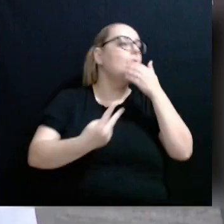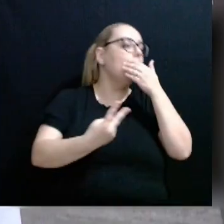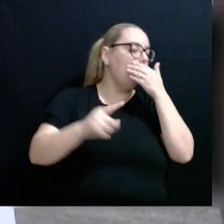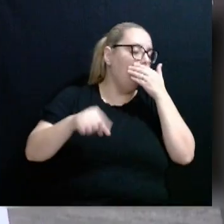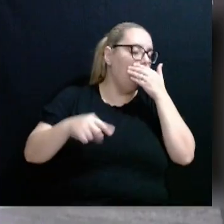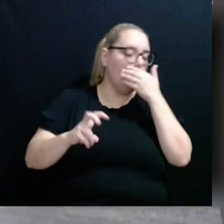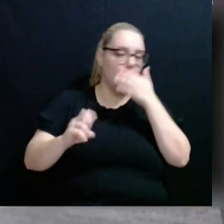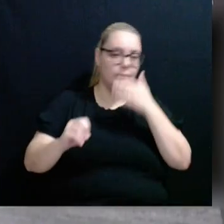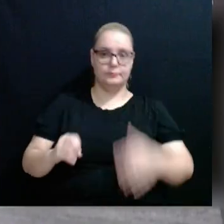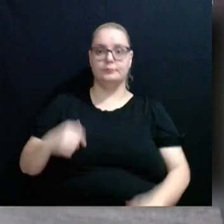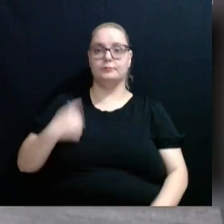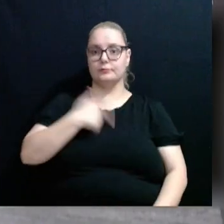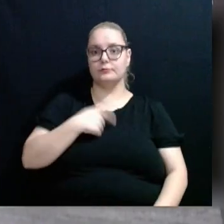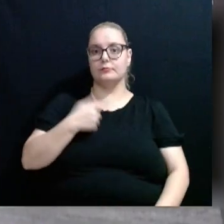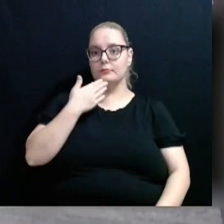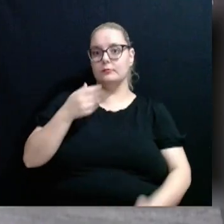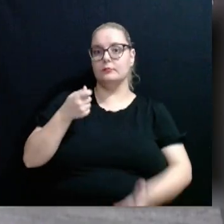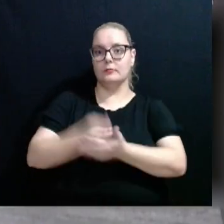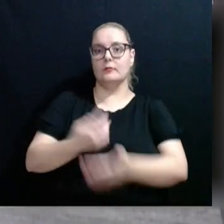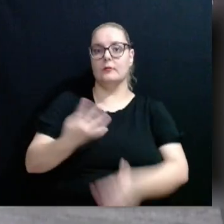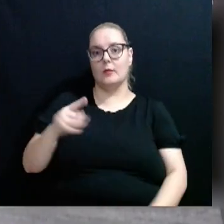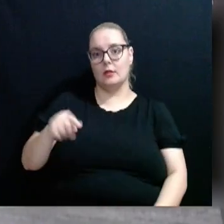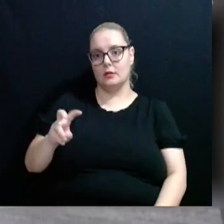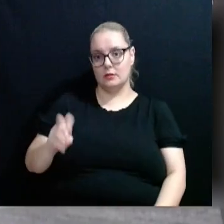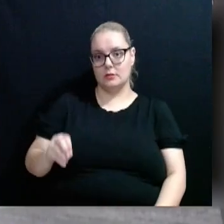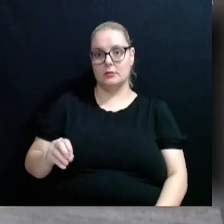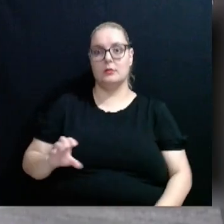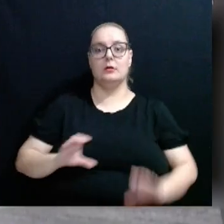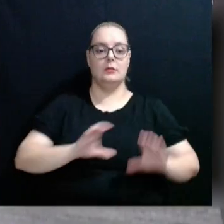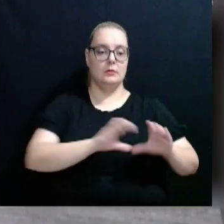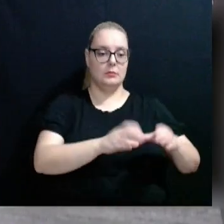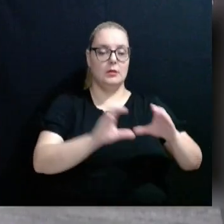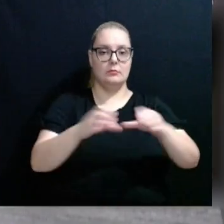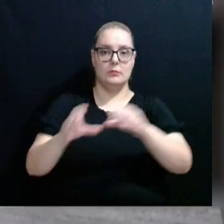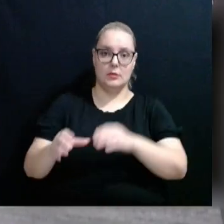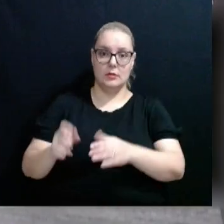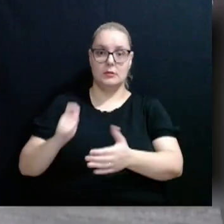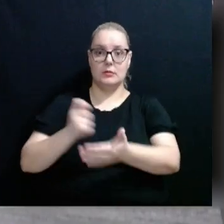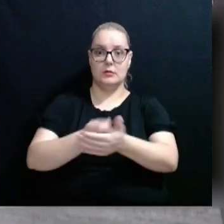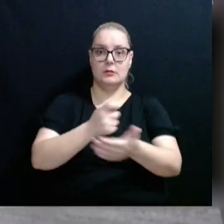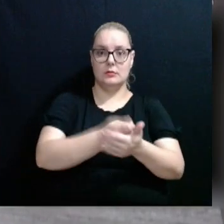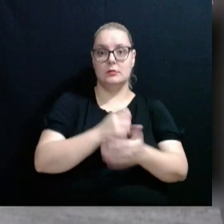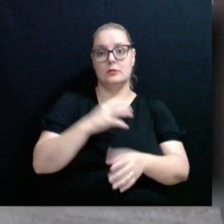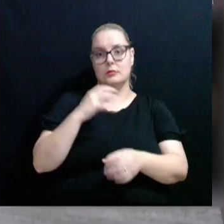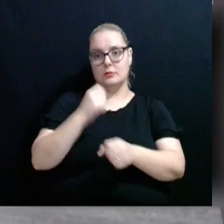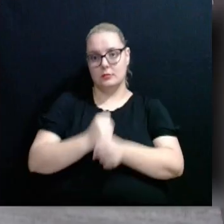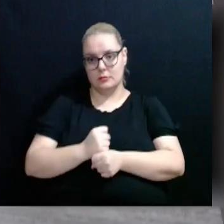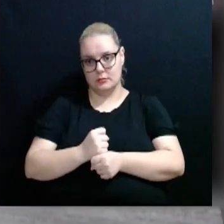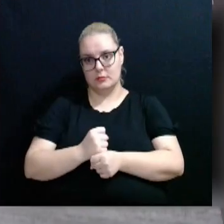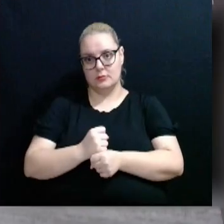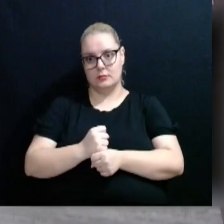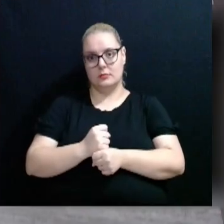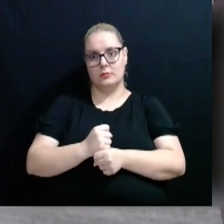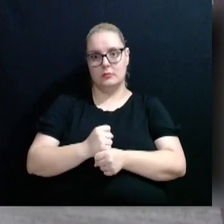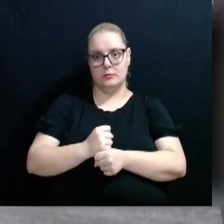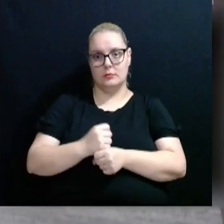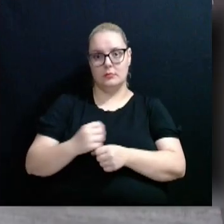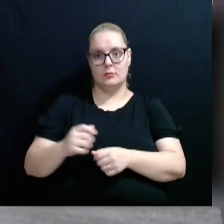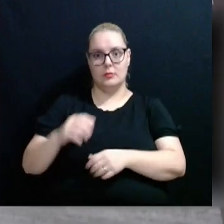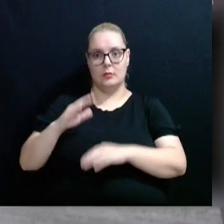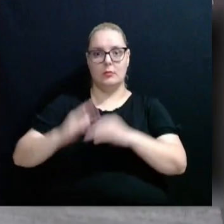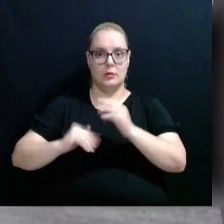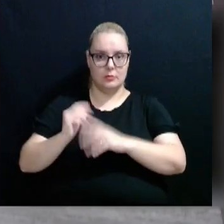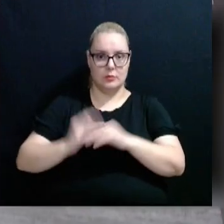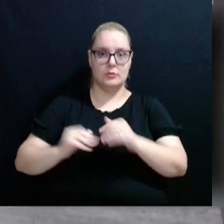são agrupadas, elas possam ali ser pagas integralmente para o entregador. Uma